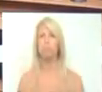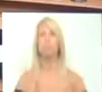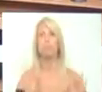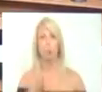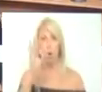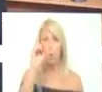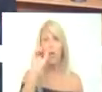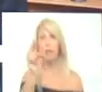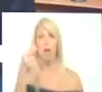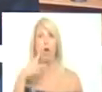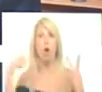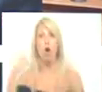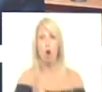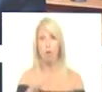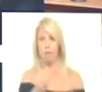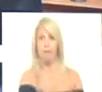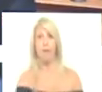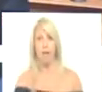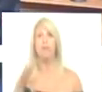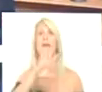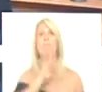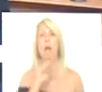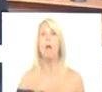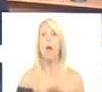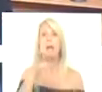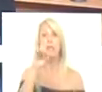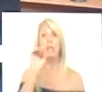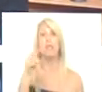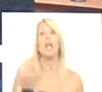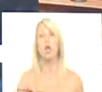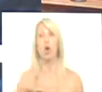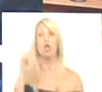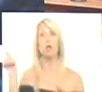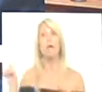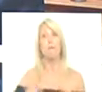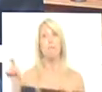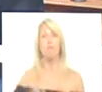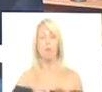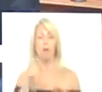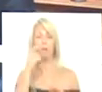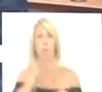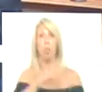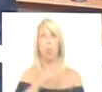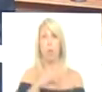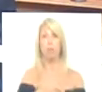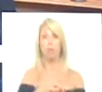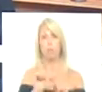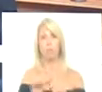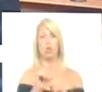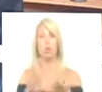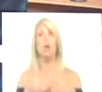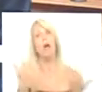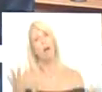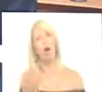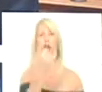mês a cada criança e a cada mãe pobre, 60 euros por mês a cada doente beneficiário de prestações sociais, agora em 2013,